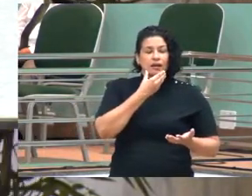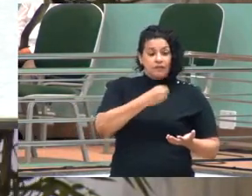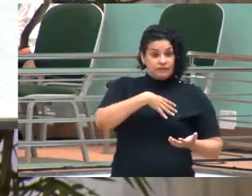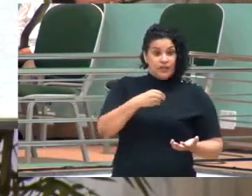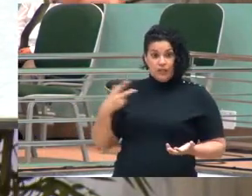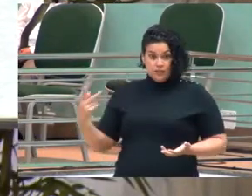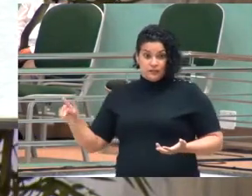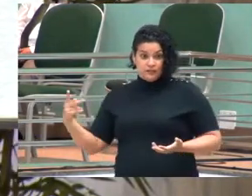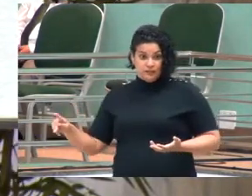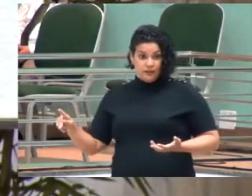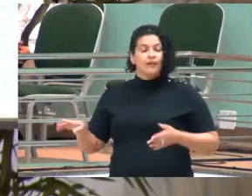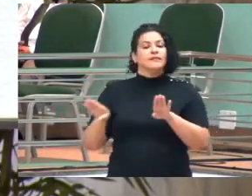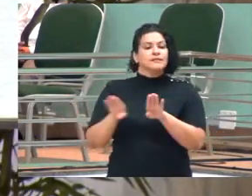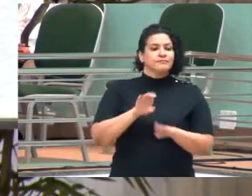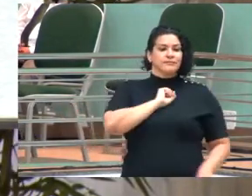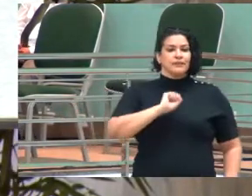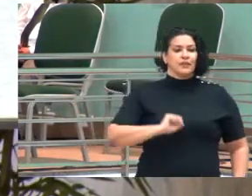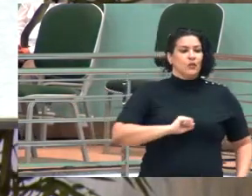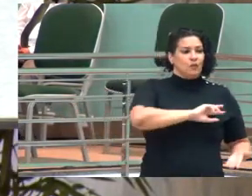a cidade de Abilene.